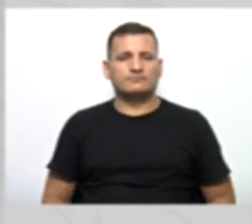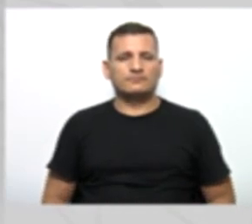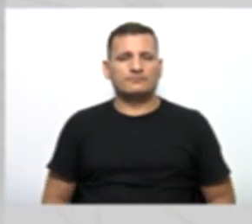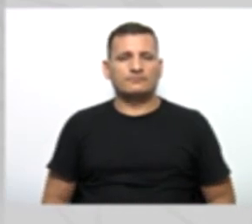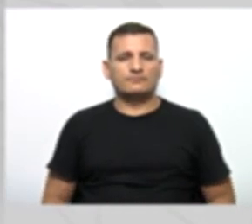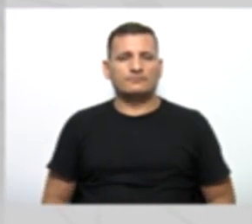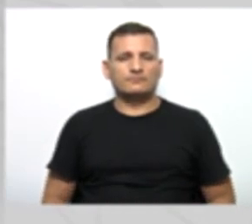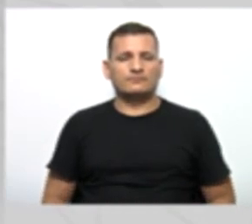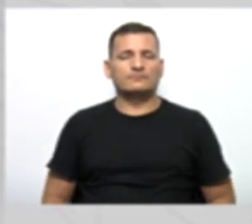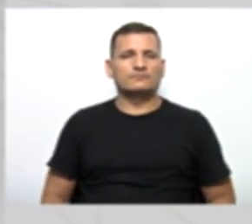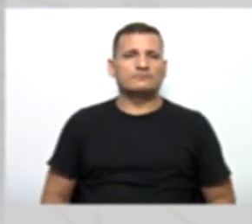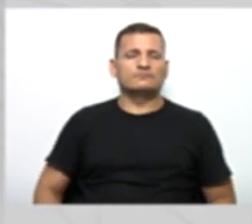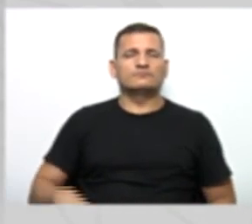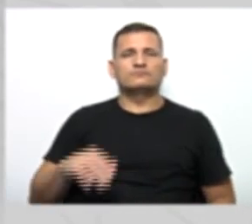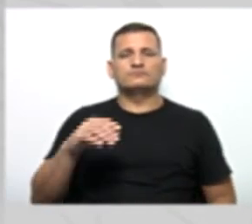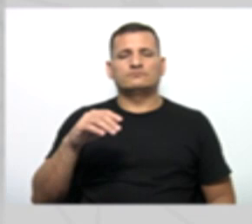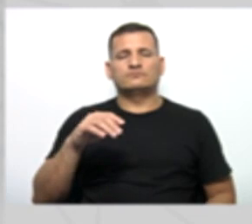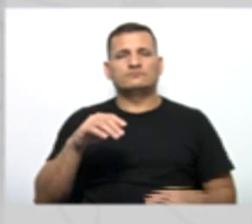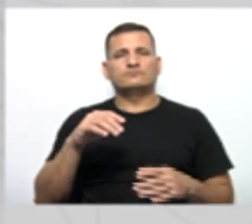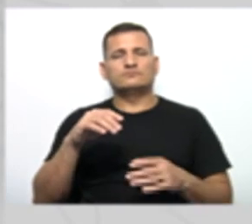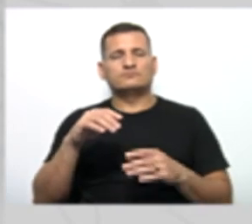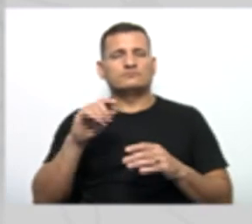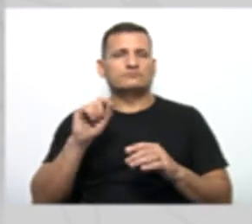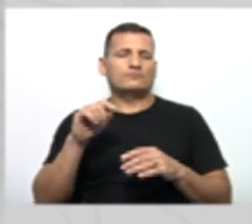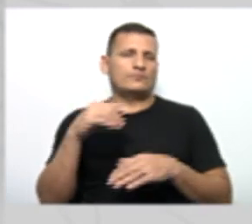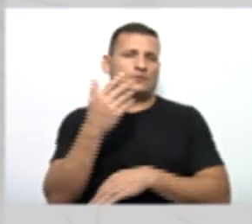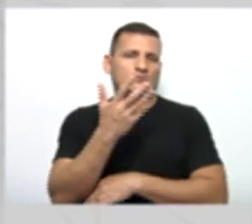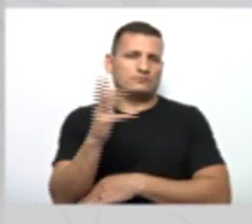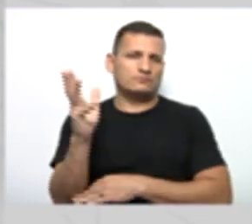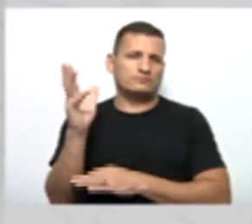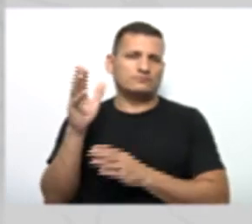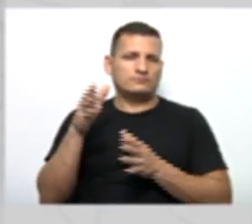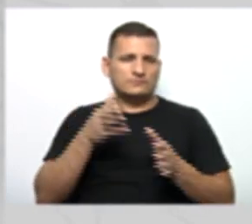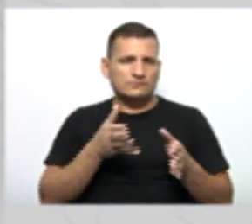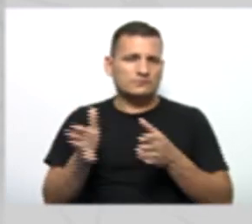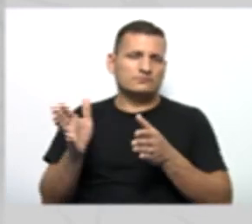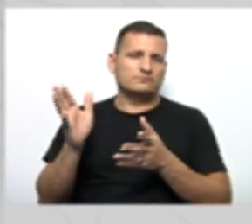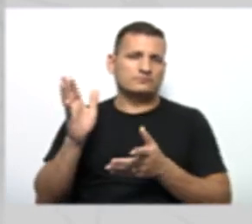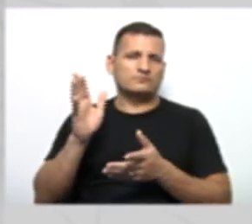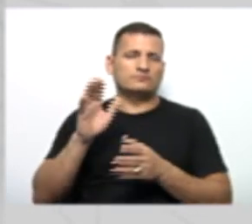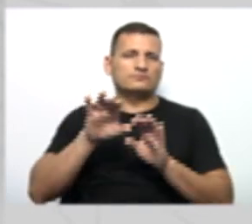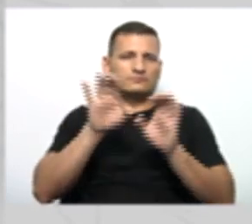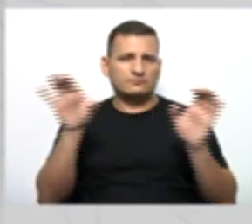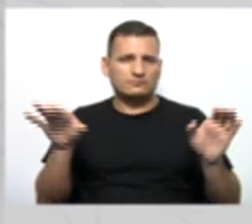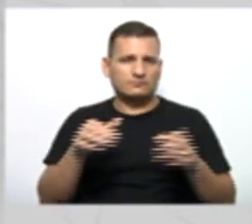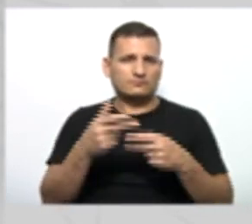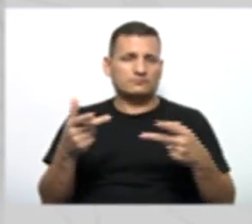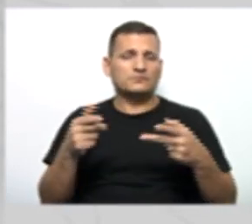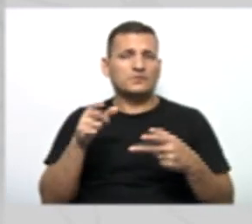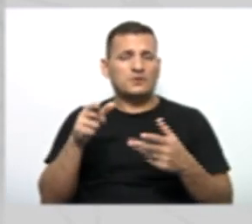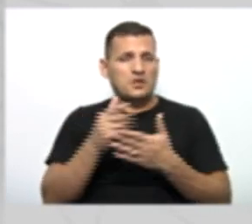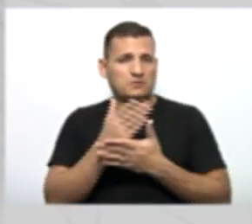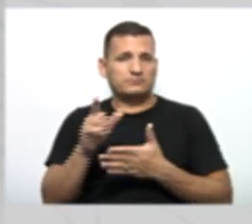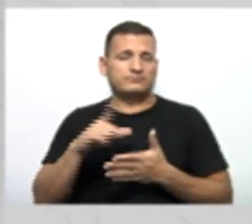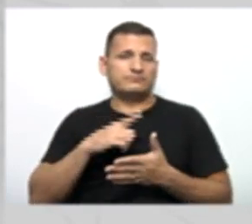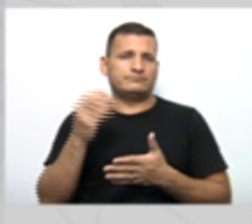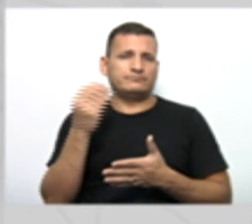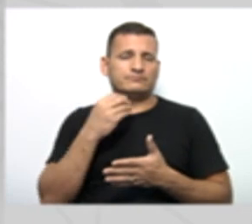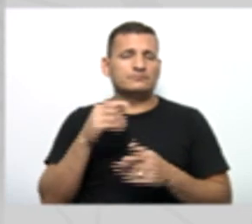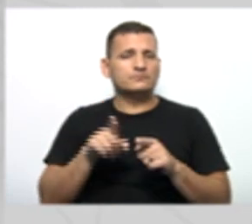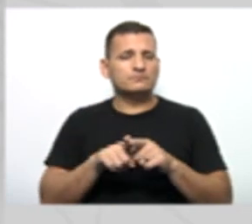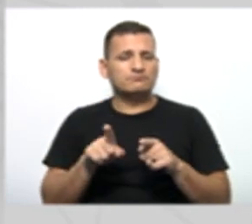Muitos dos ecossistemas que nós temos são muito frágeis. E muitas vezes também eles são raros, são difíceis de ser